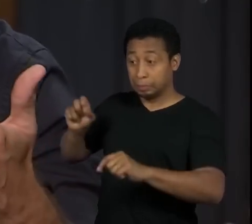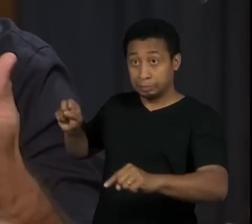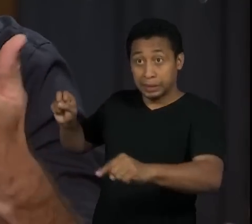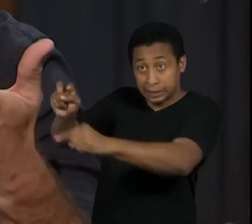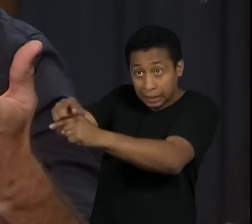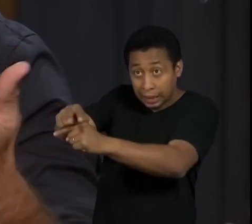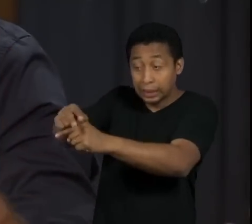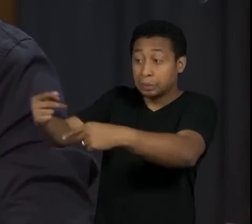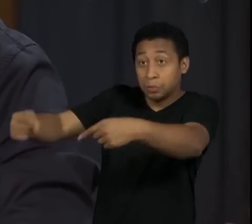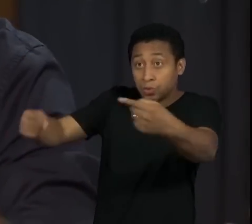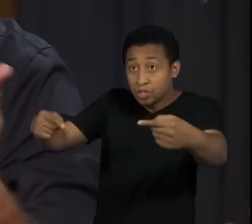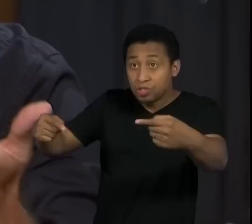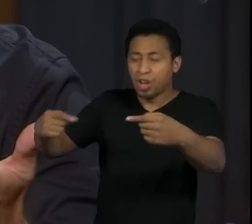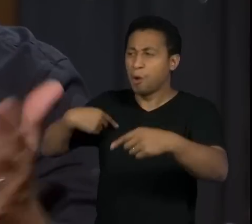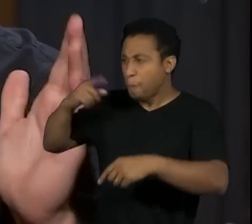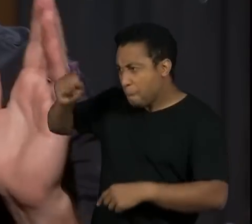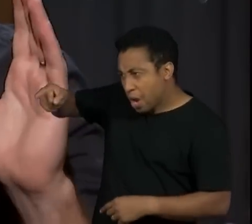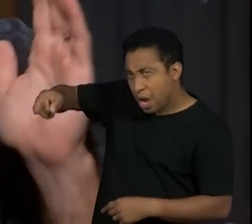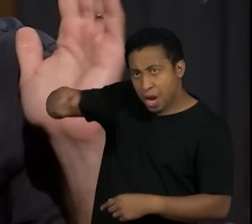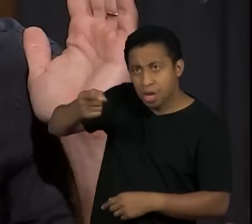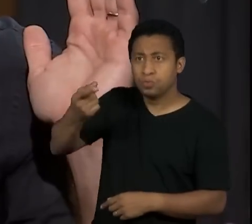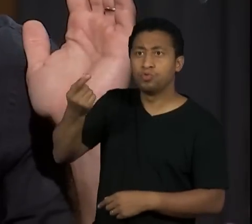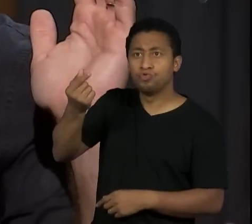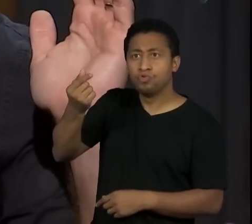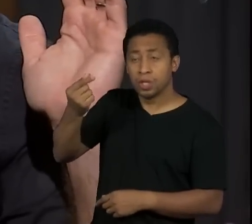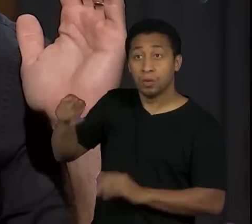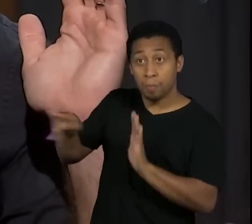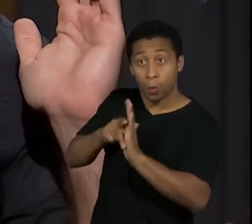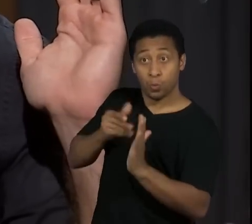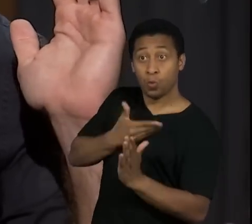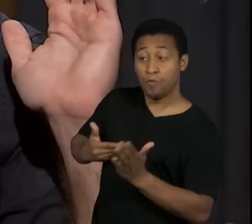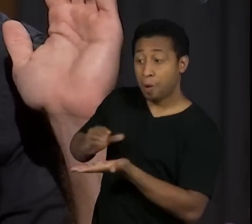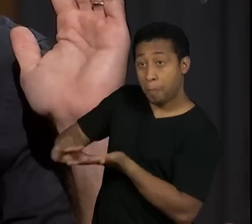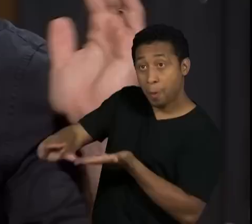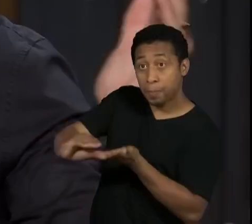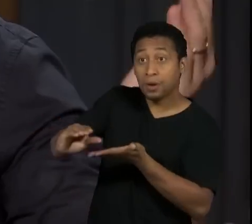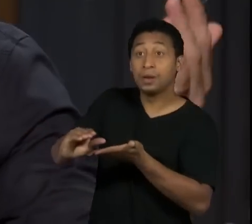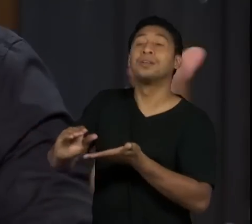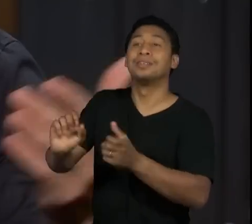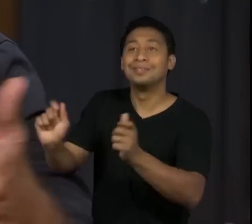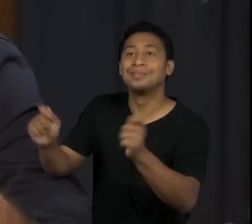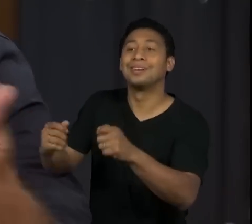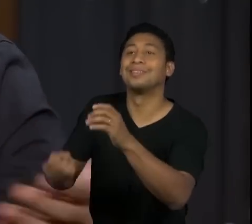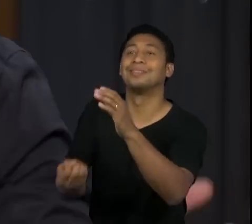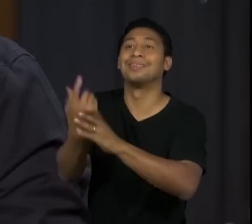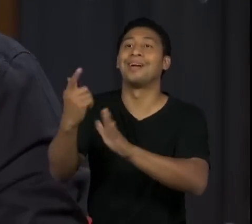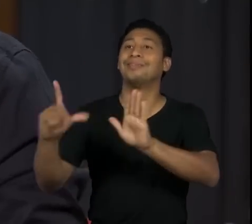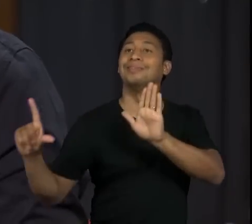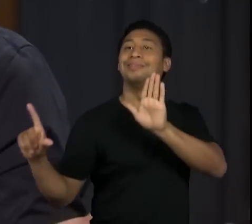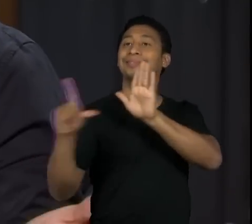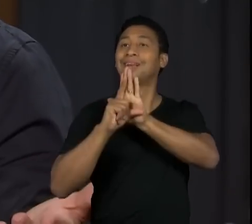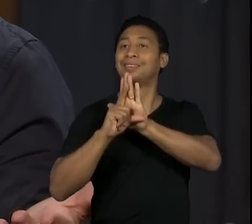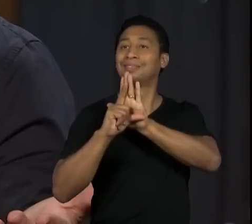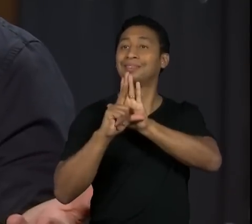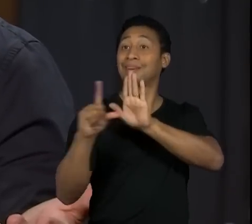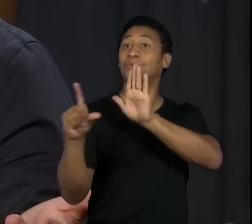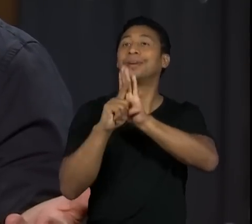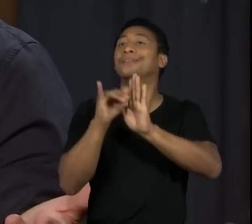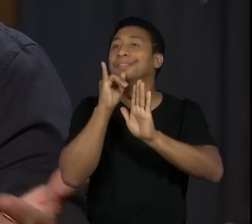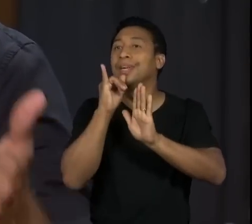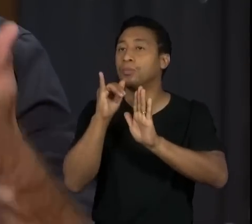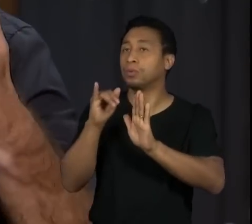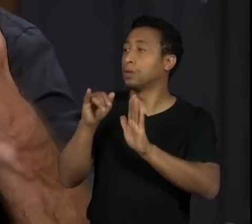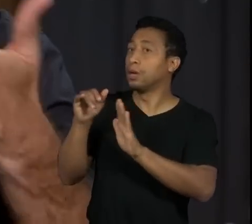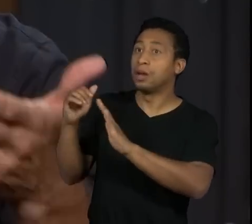leis. Leis que valem dinheiro, porque são leis que podem criar, por exemplo, barreiras de entrada numa determinada indústria, num